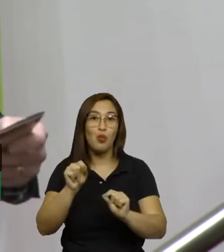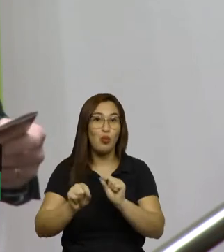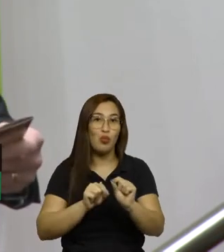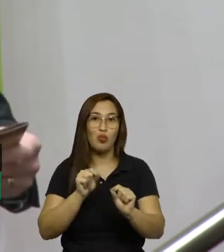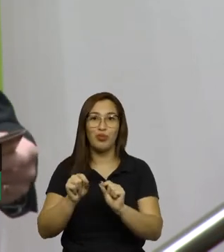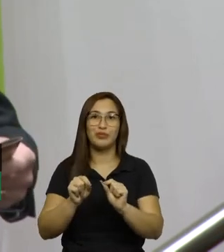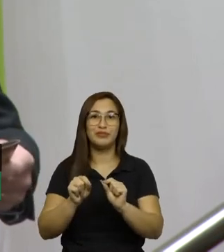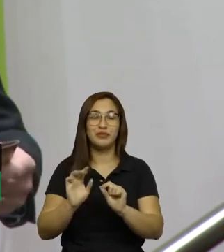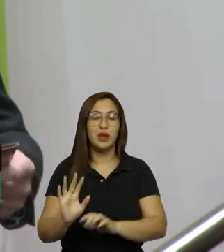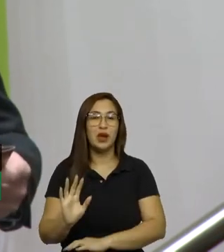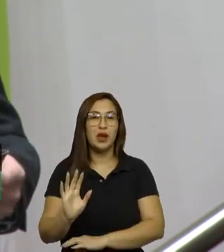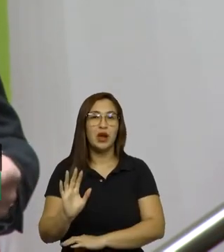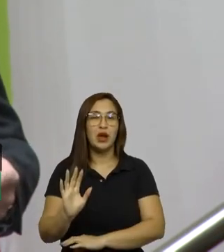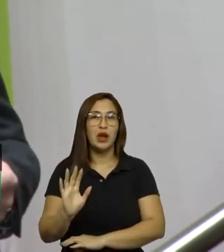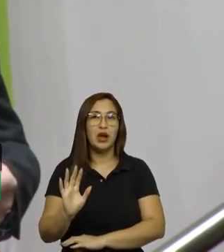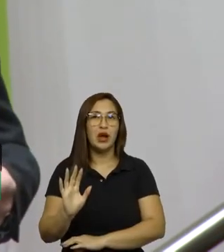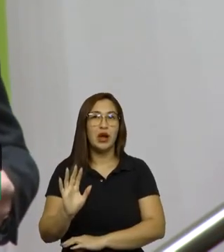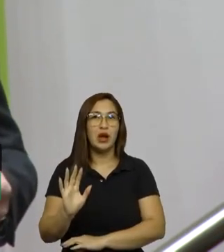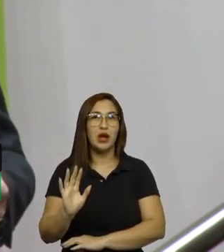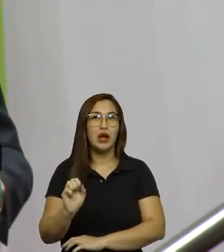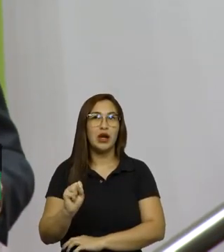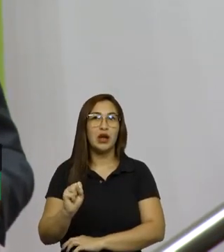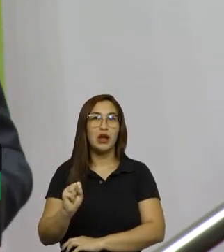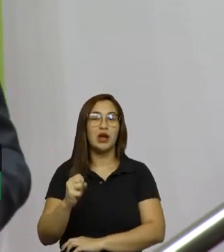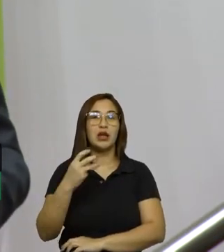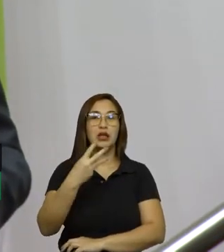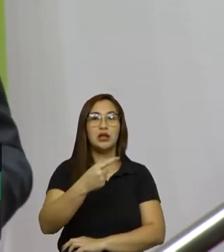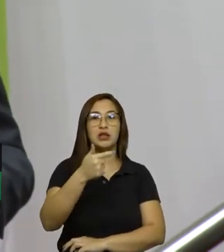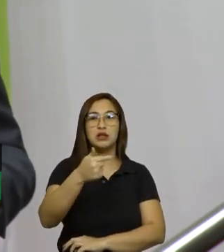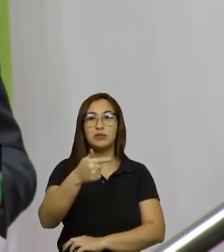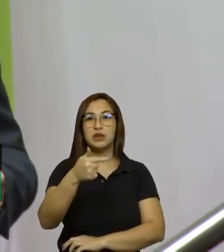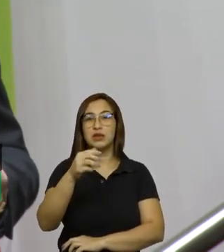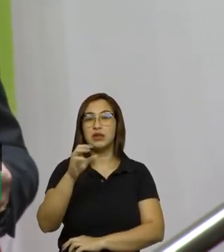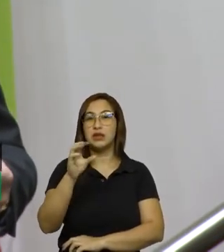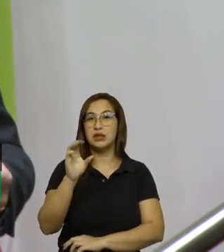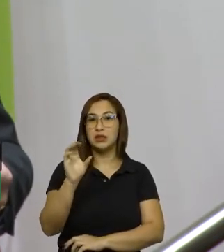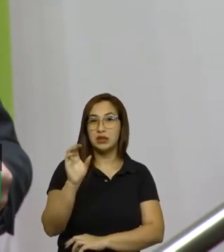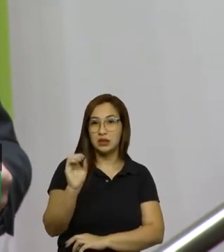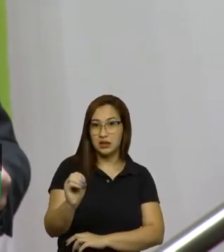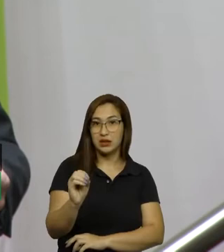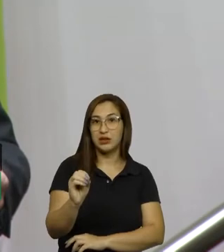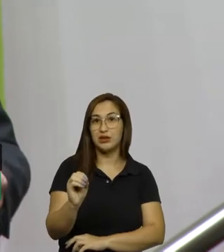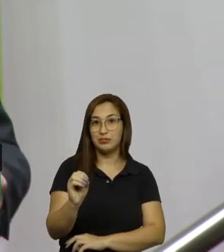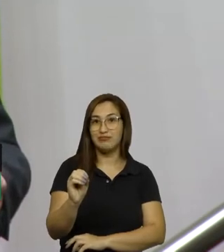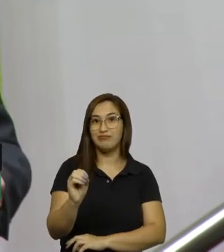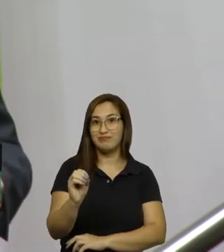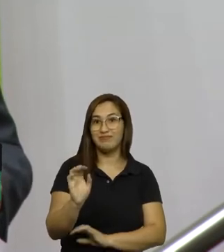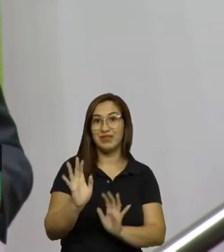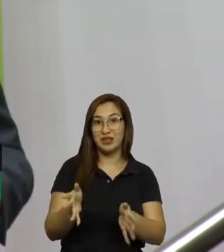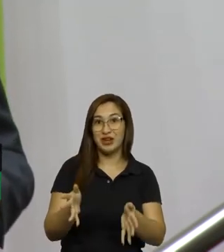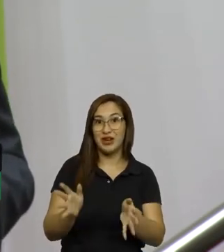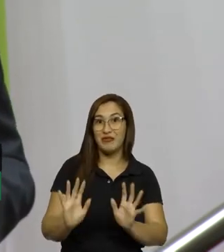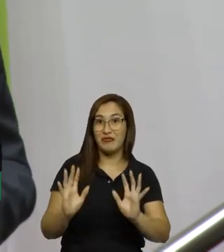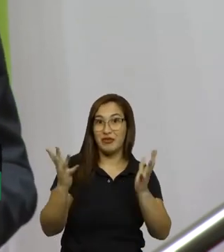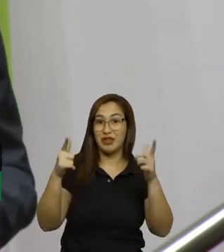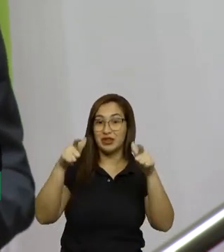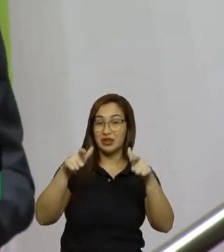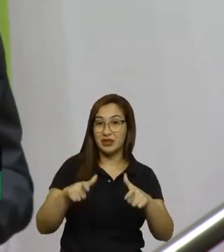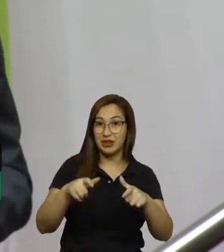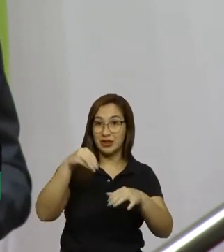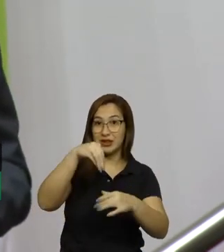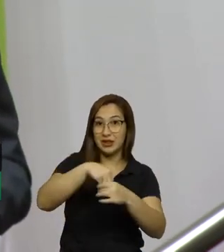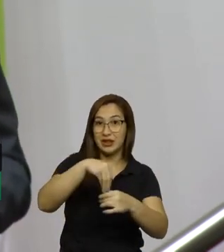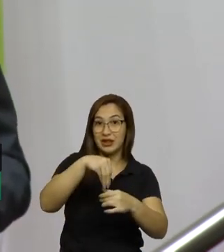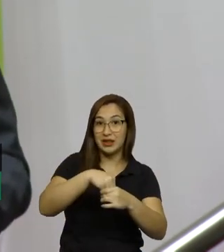ele acontece a sua 37ª edição dentro da Feira Agropecuária da Agricultura Familiar